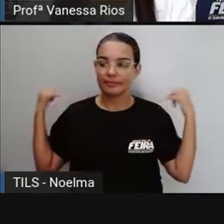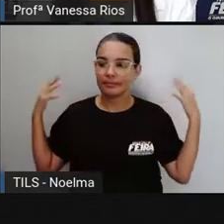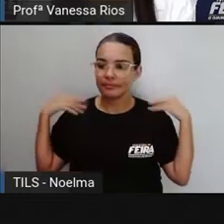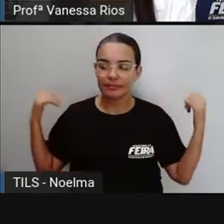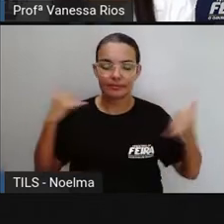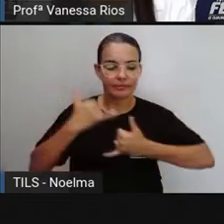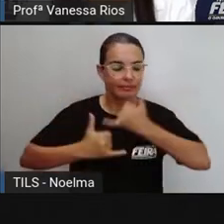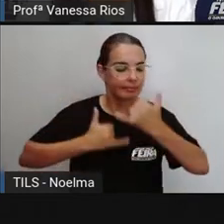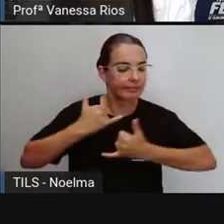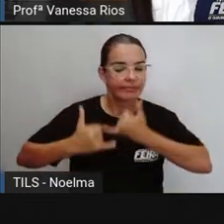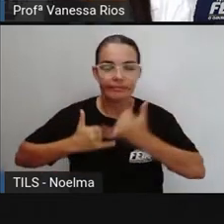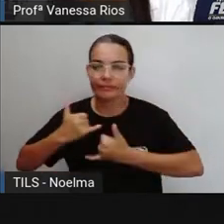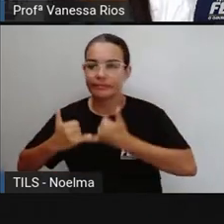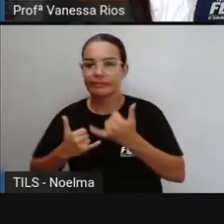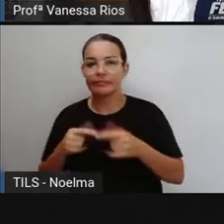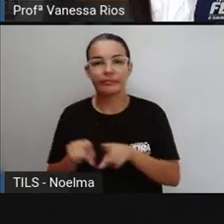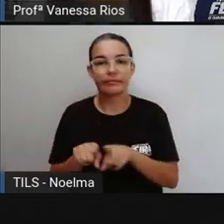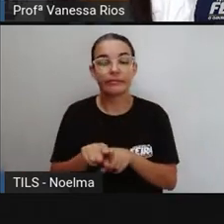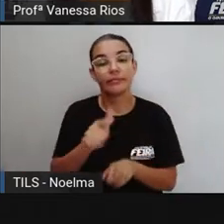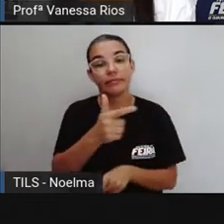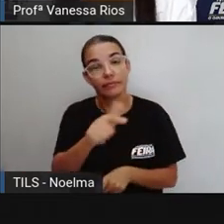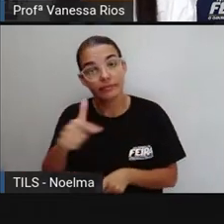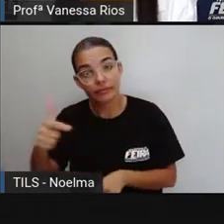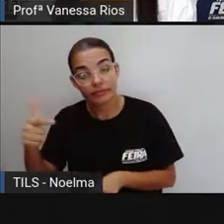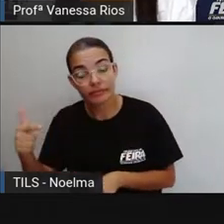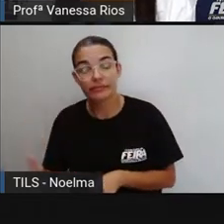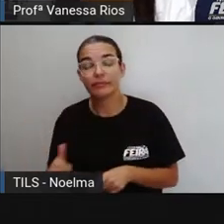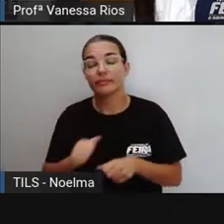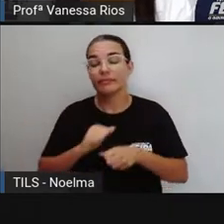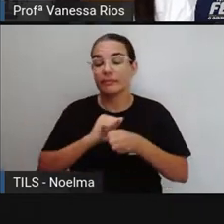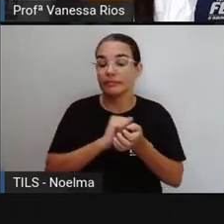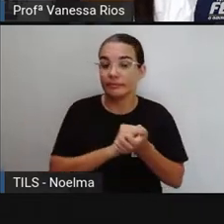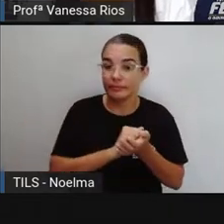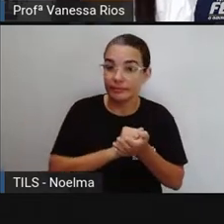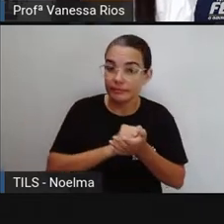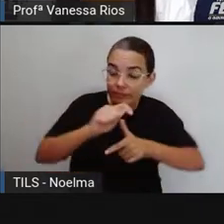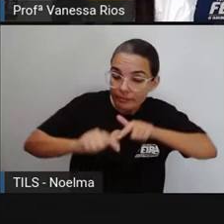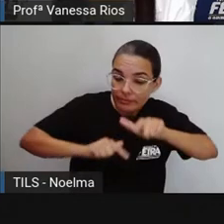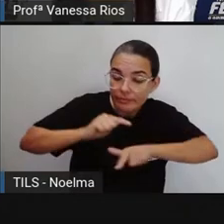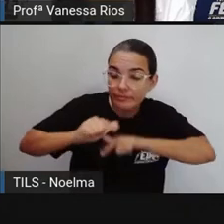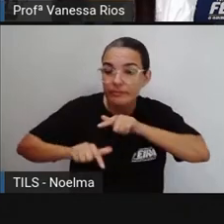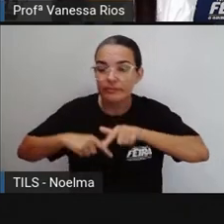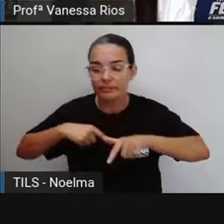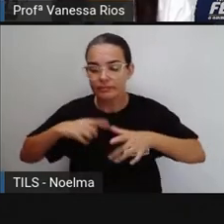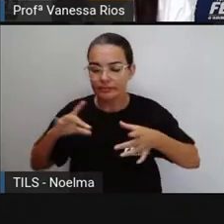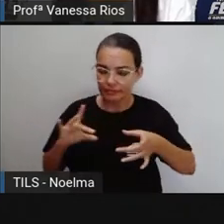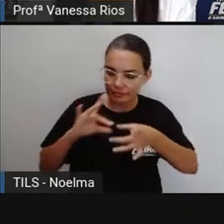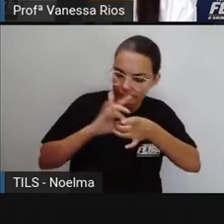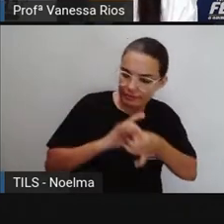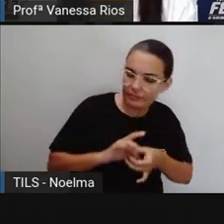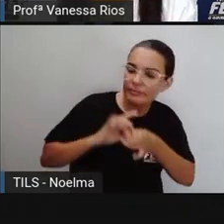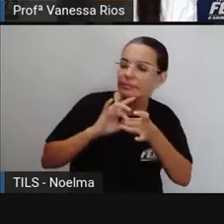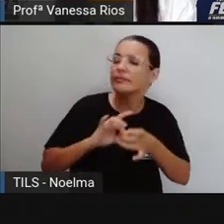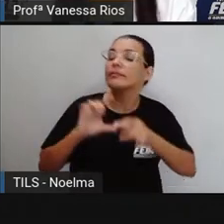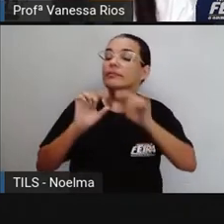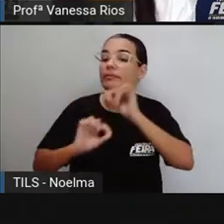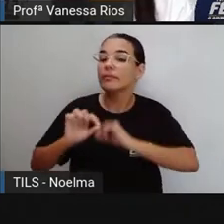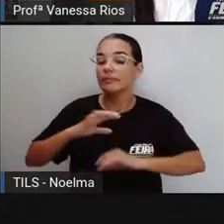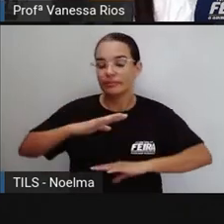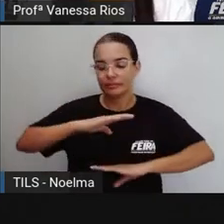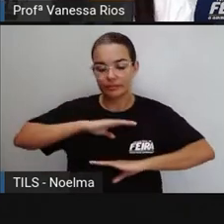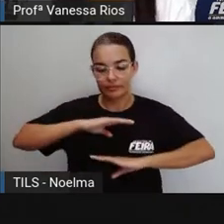E aí, entre várias outras atividades que estão associadas ao movimento do corpo e saem aí